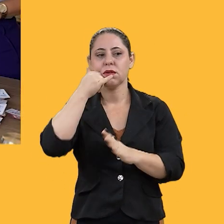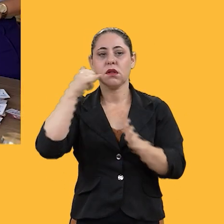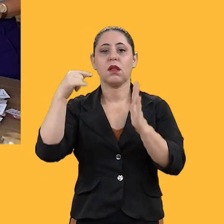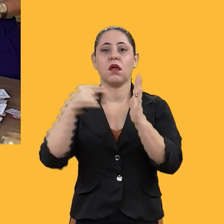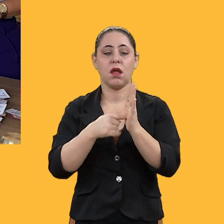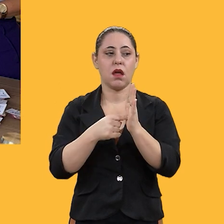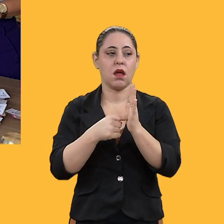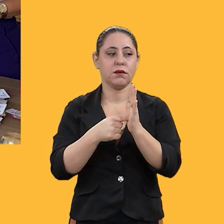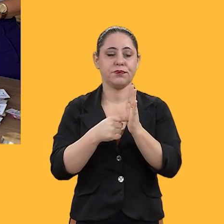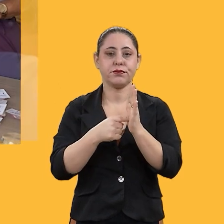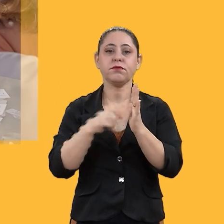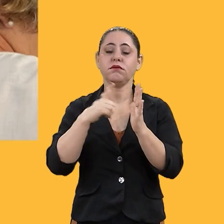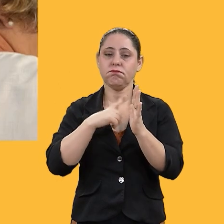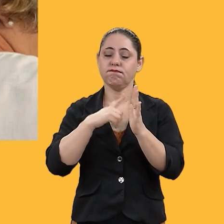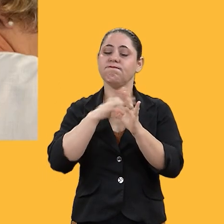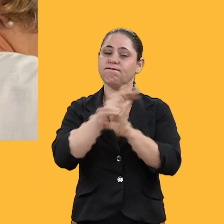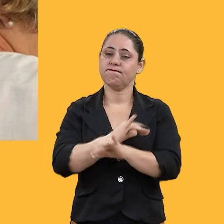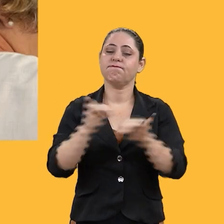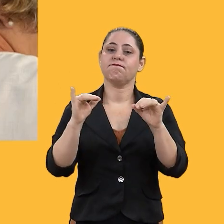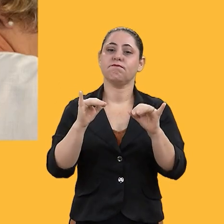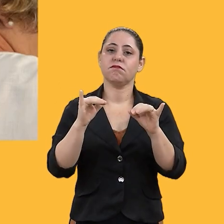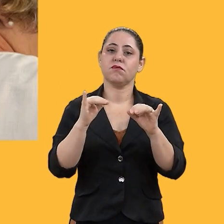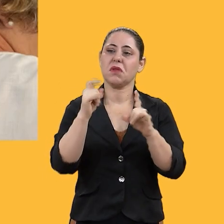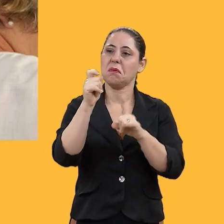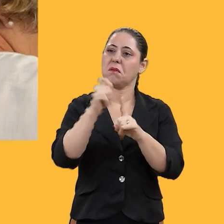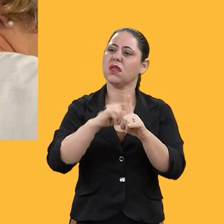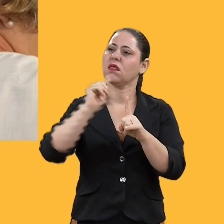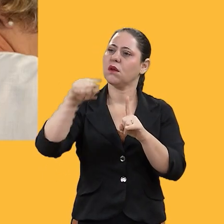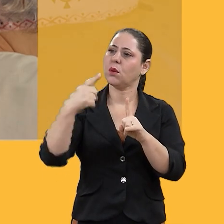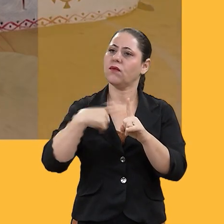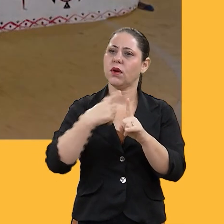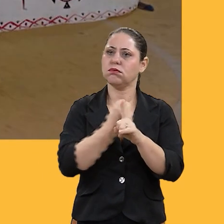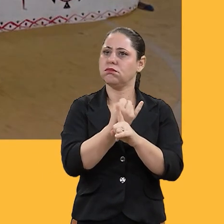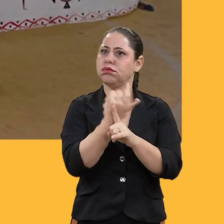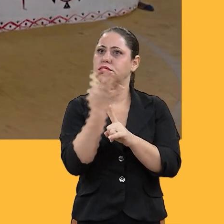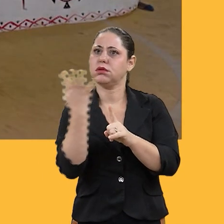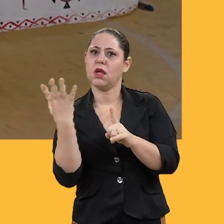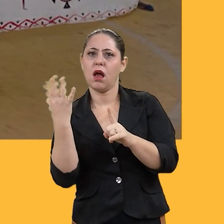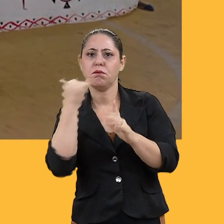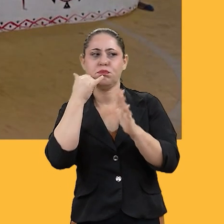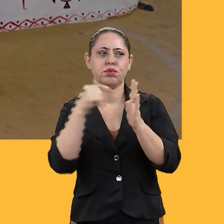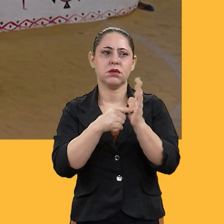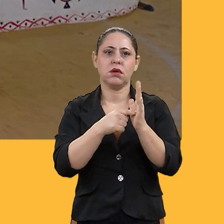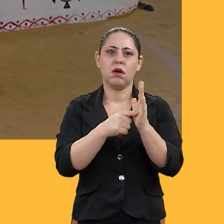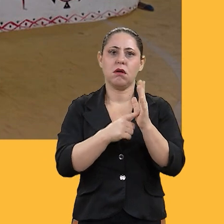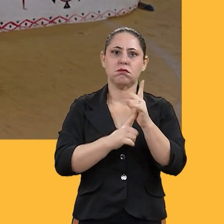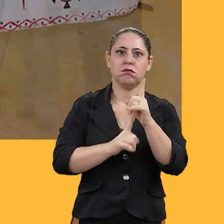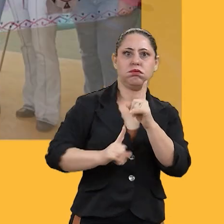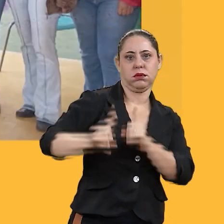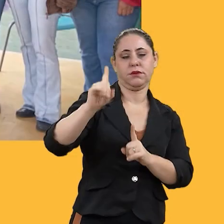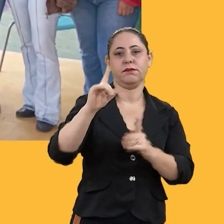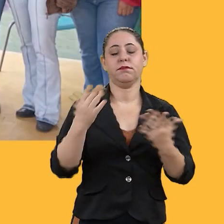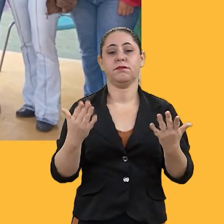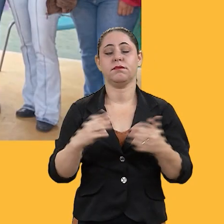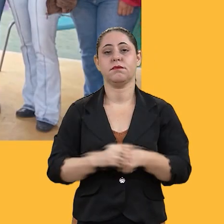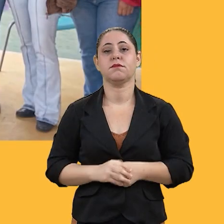tem muita denúncia, um mês depois você vai ver as ocorrências explodem. Olha, a campanha